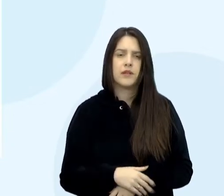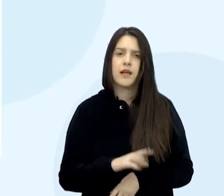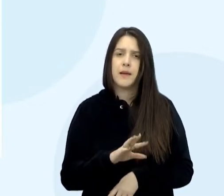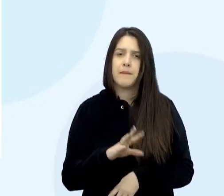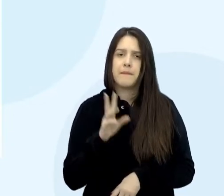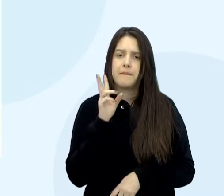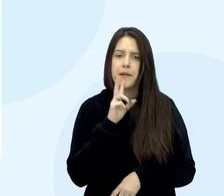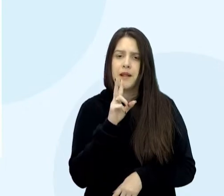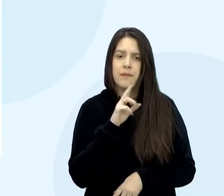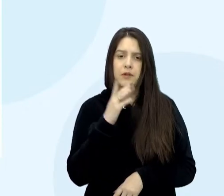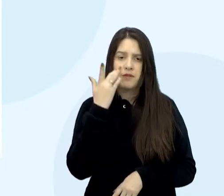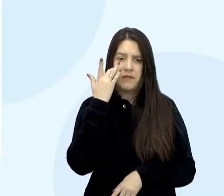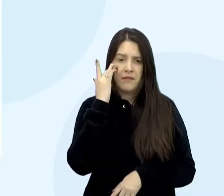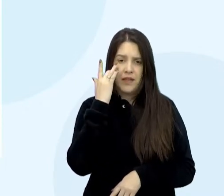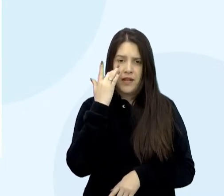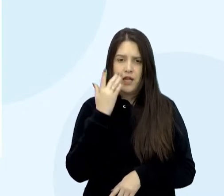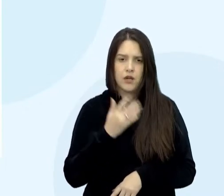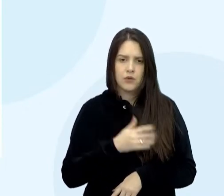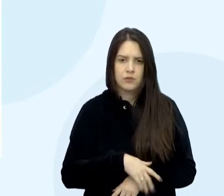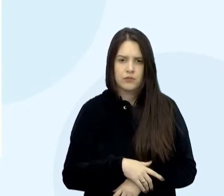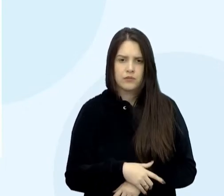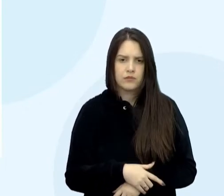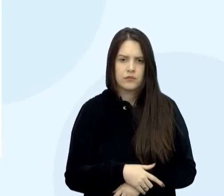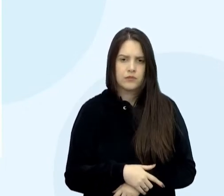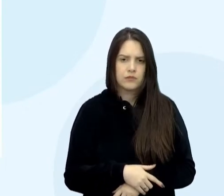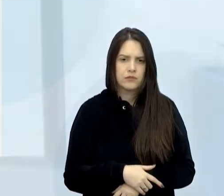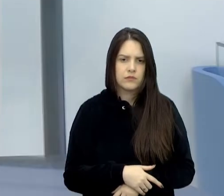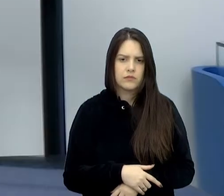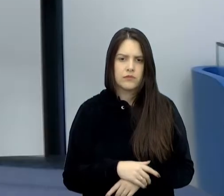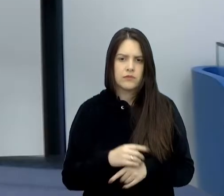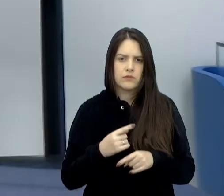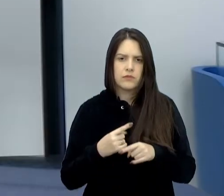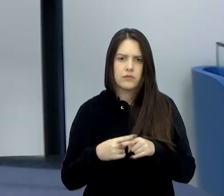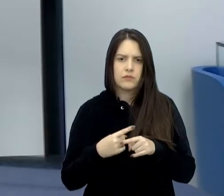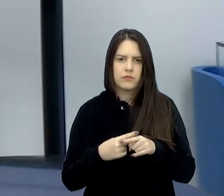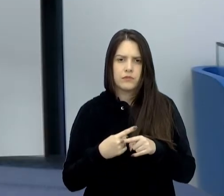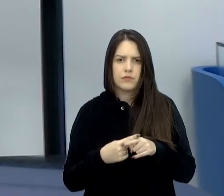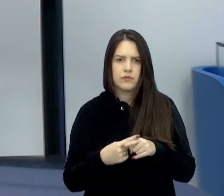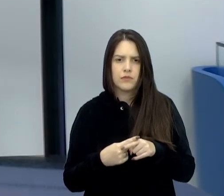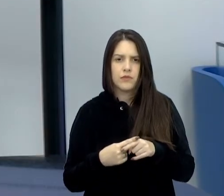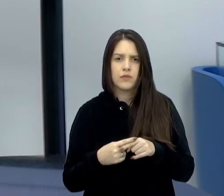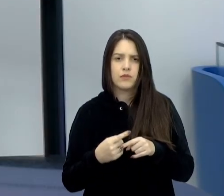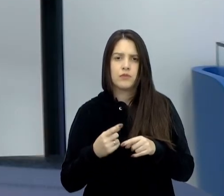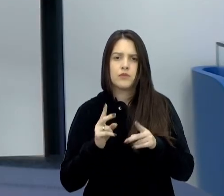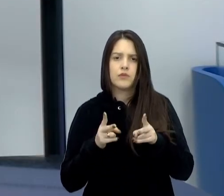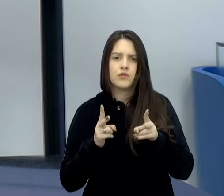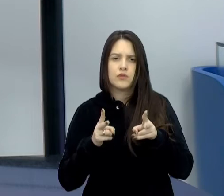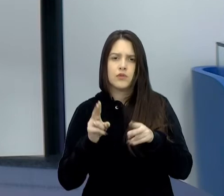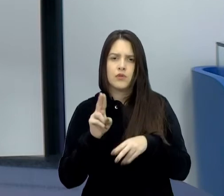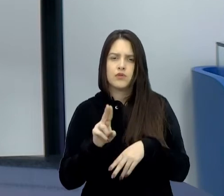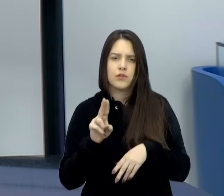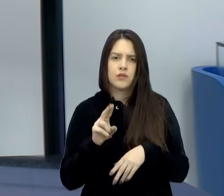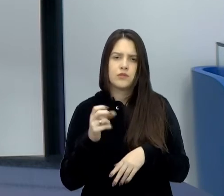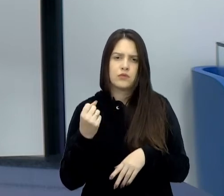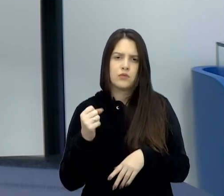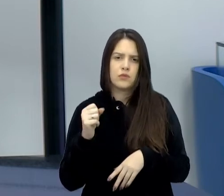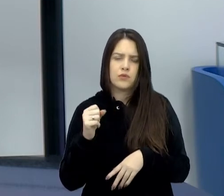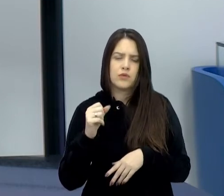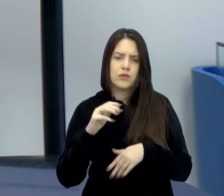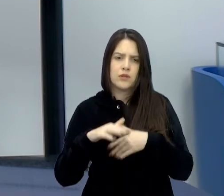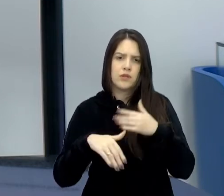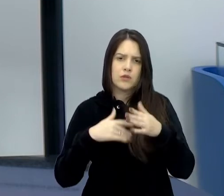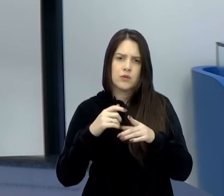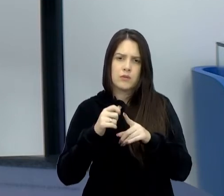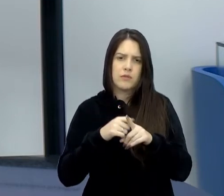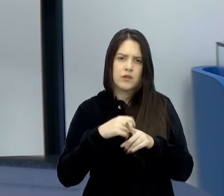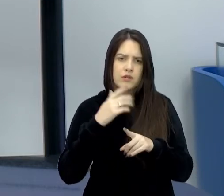que em fevereiro houve um consumo de 8. Por que foi utilizado 8? E aí no mês de